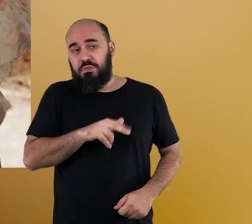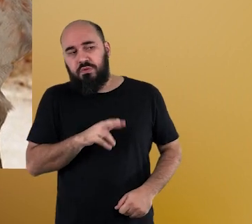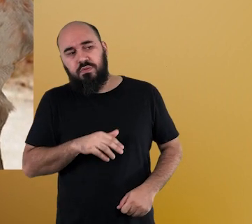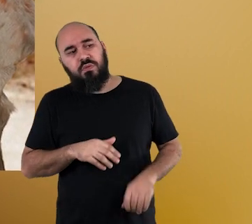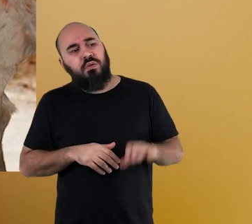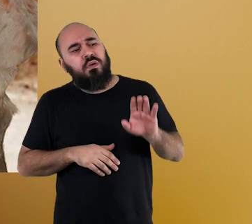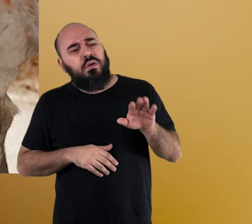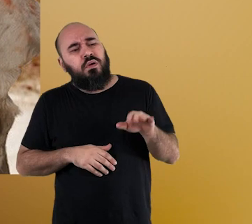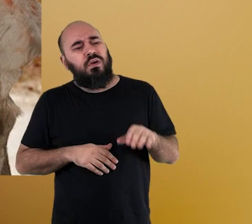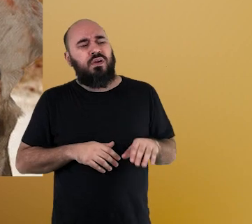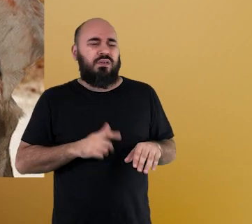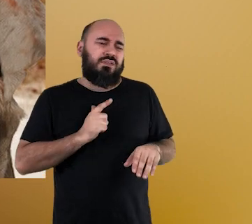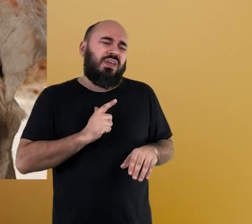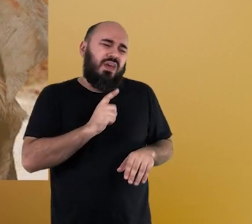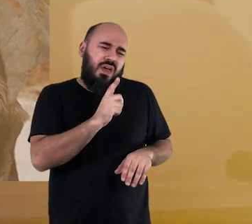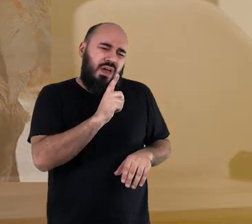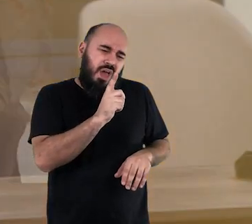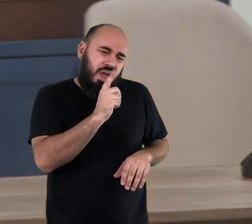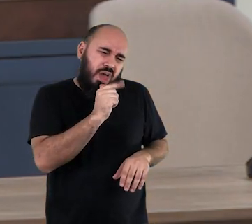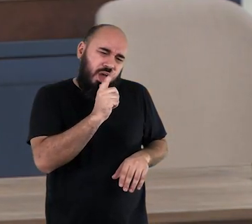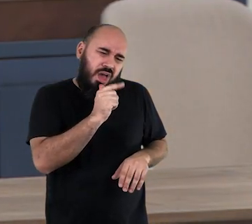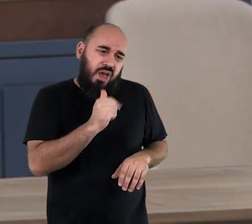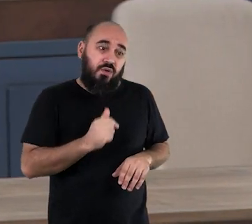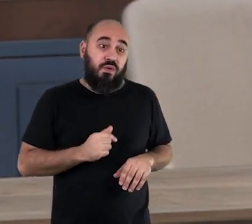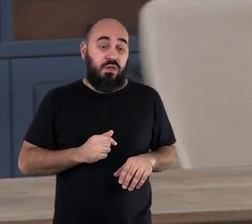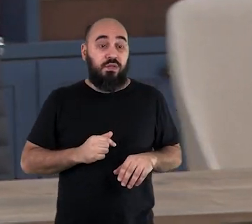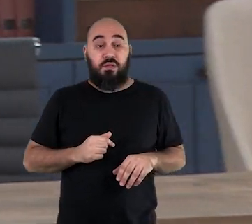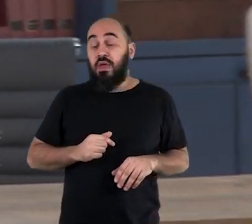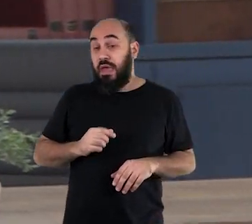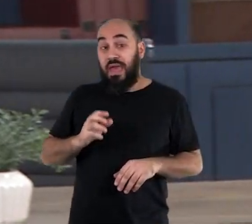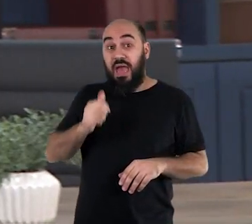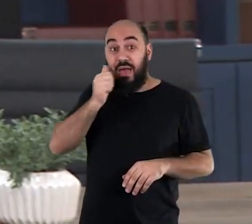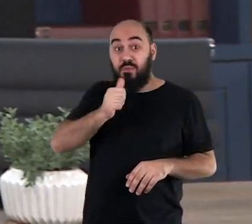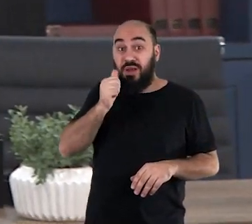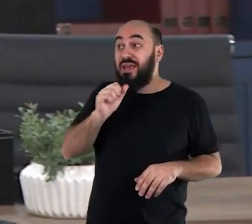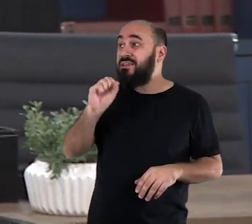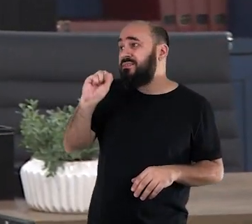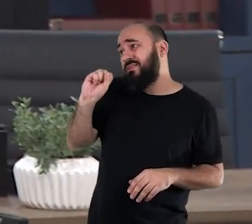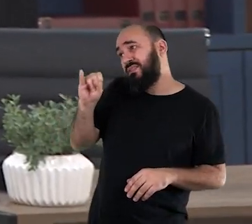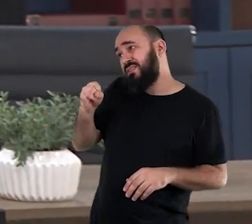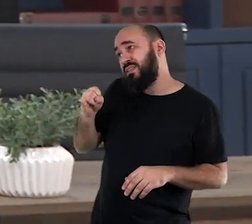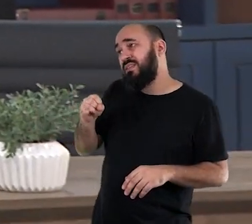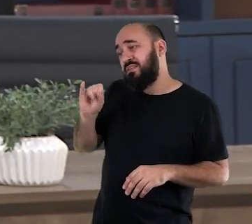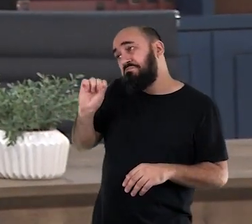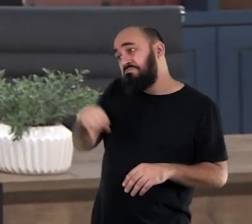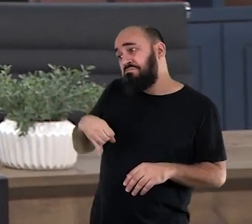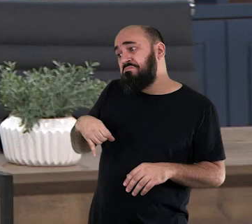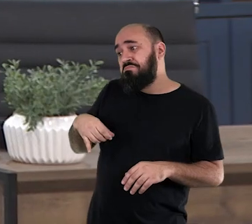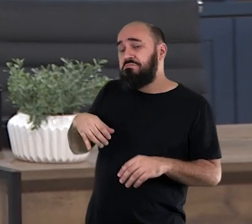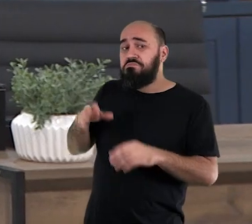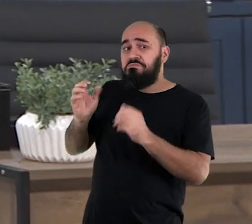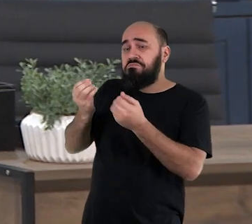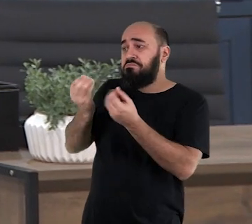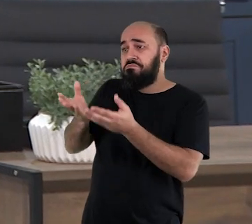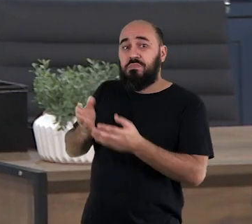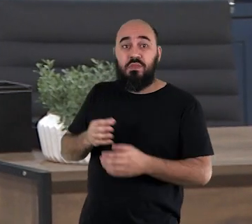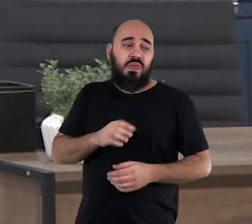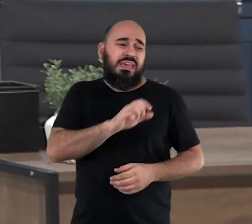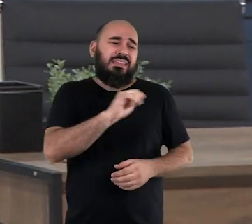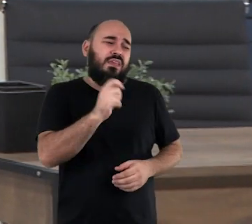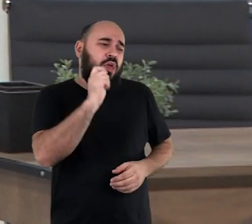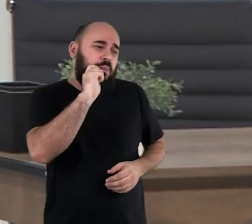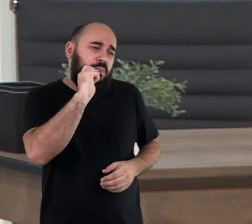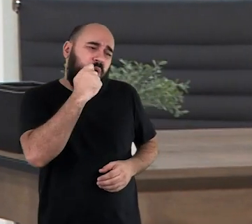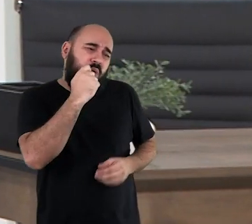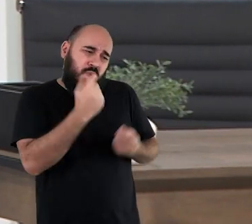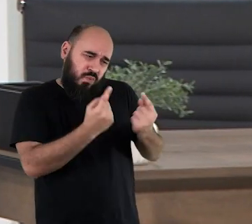pode me conseguir um pouco de água? Ela diz: pois não, senhor. Mas antes que ela saia para buscar água, Elias diz assim: se tiver um pãozinho também vai